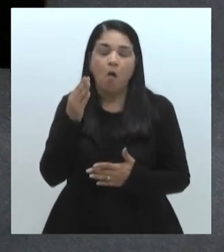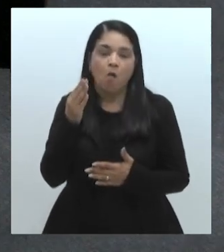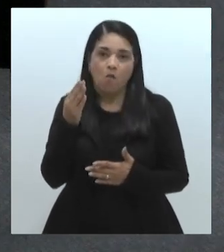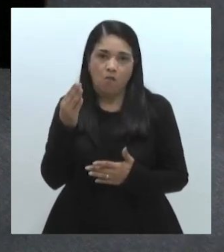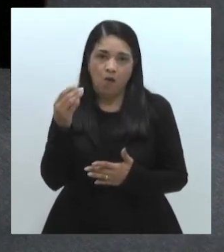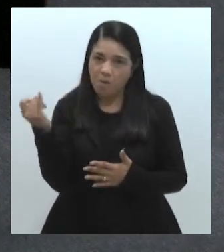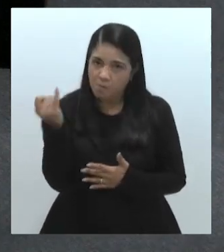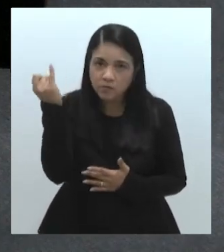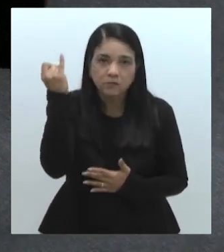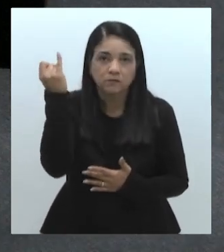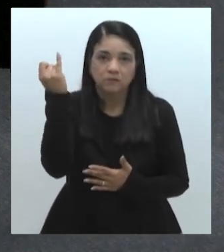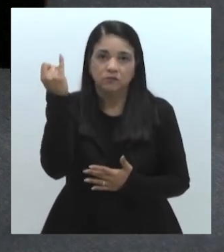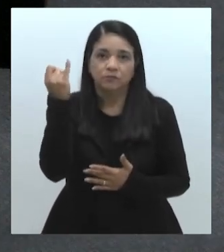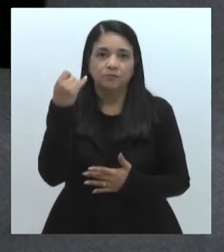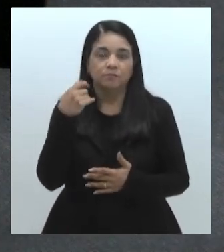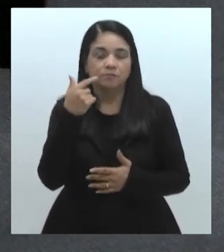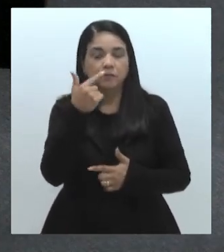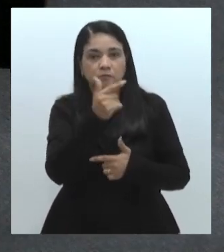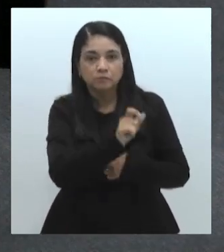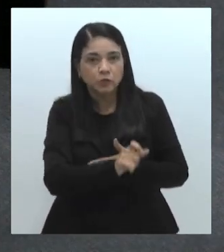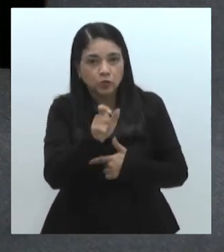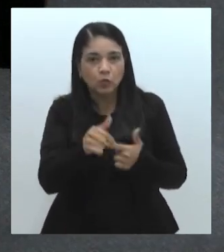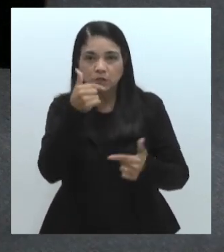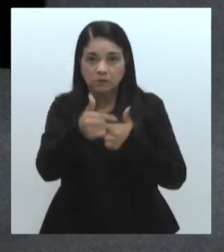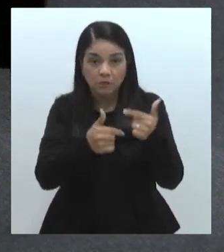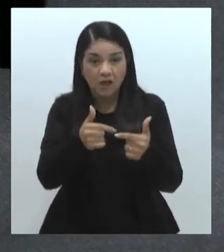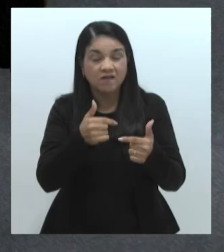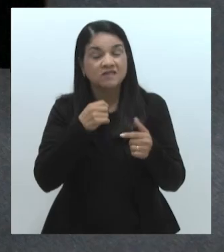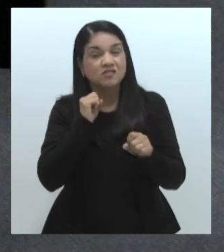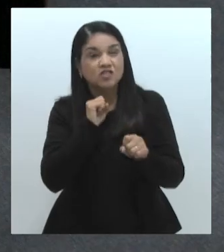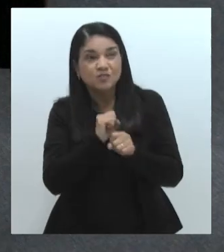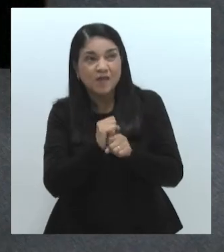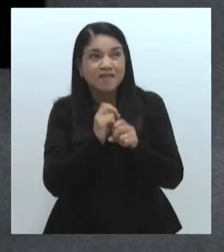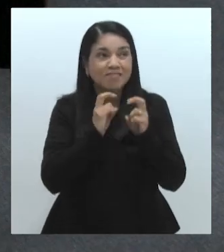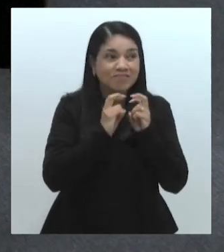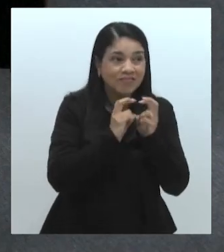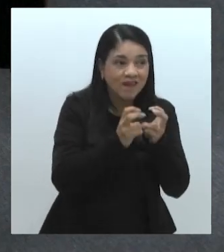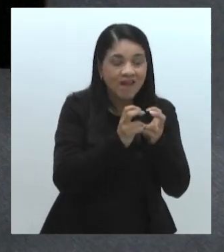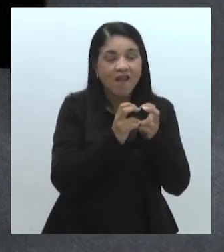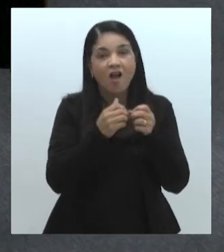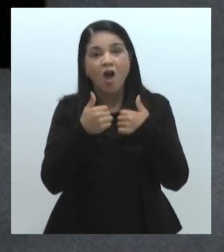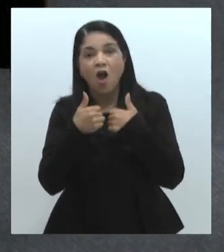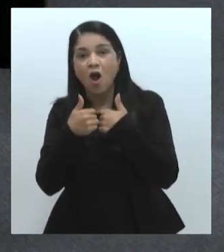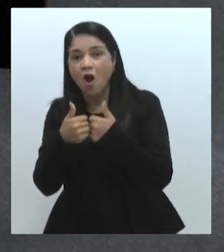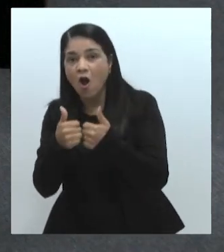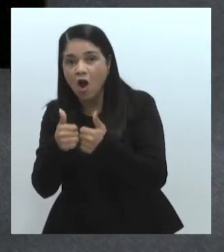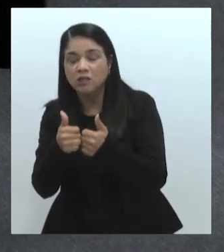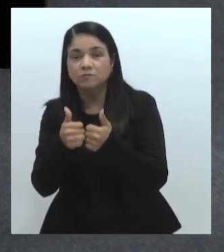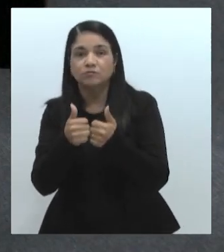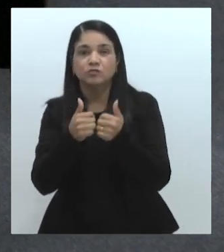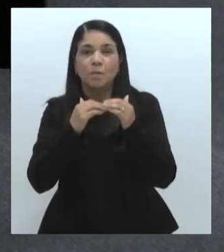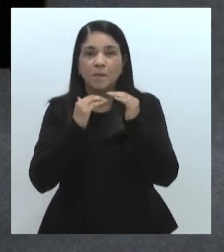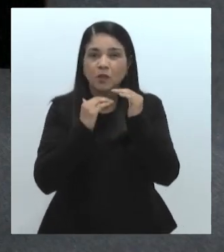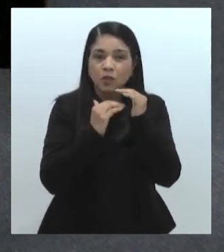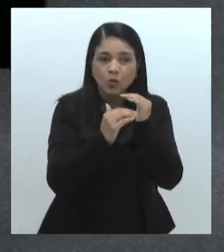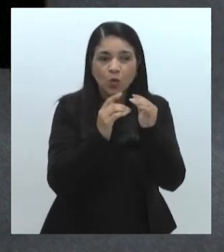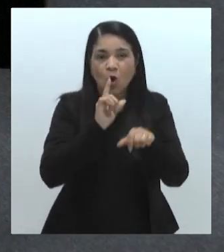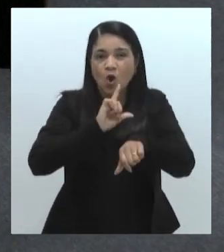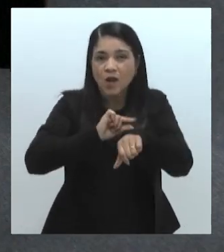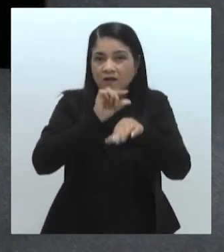espera que aquele ônibus, que aquele trem, que aquele metrô chegue naquele horário, quando passa daquele horário,